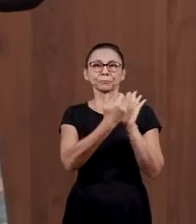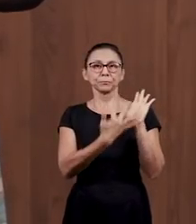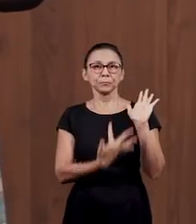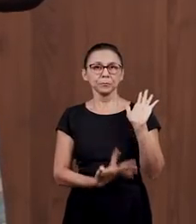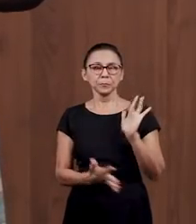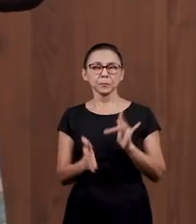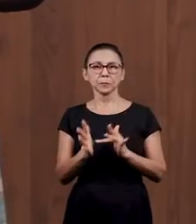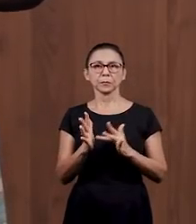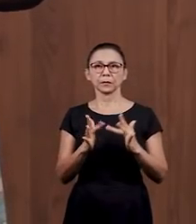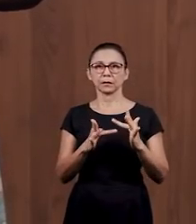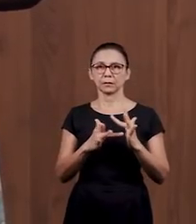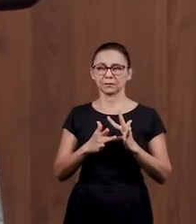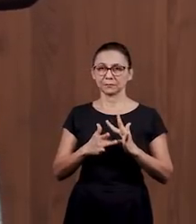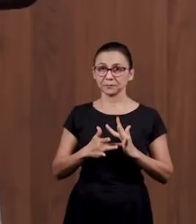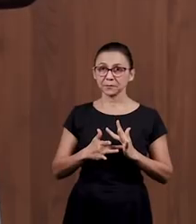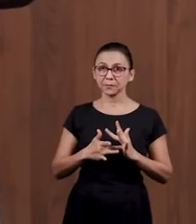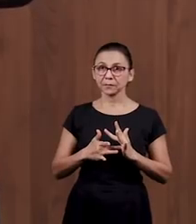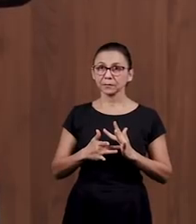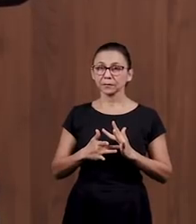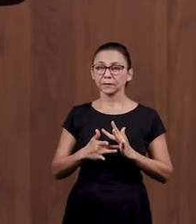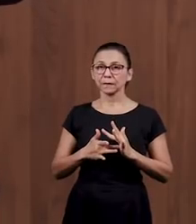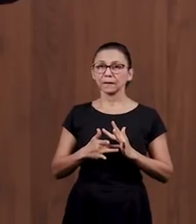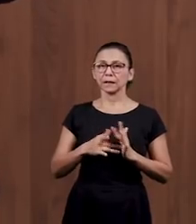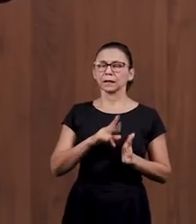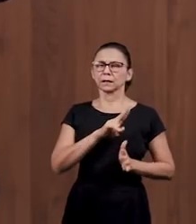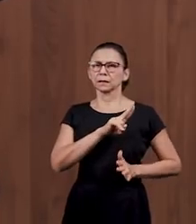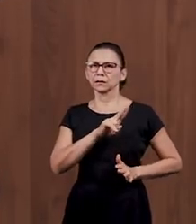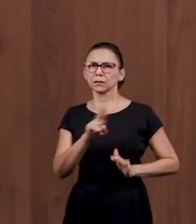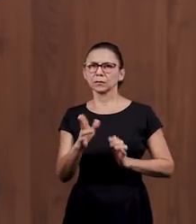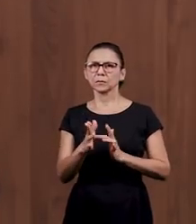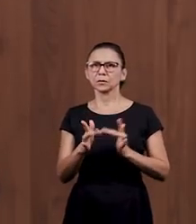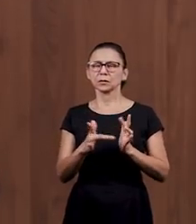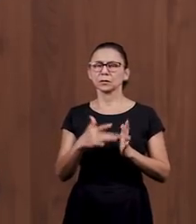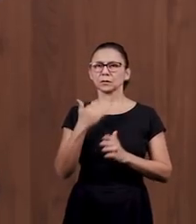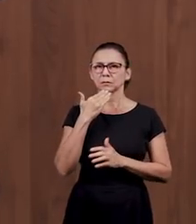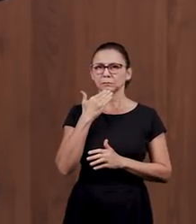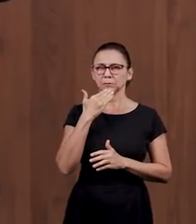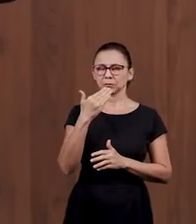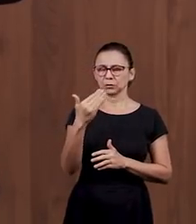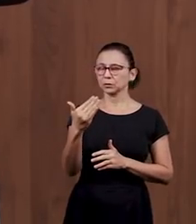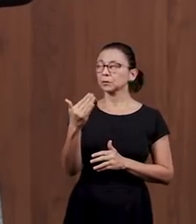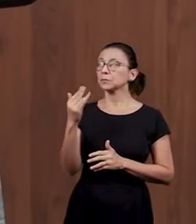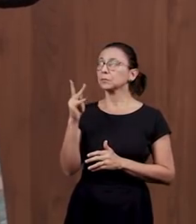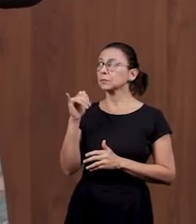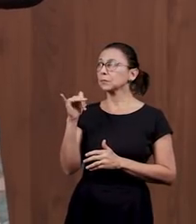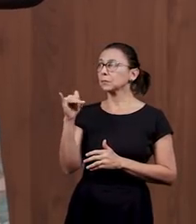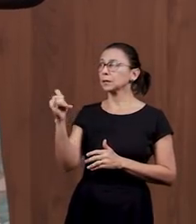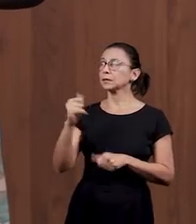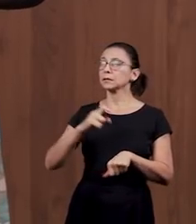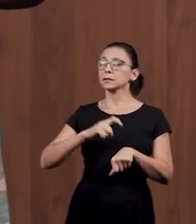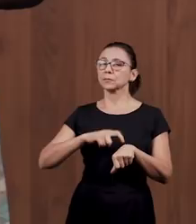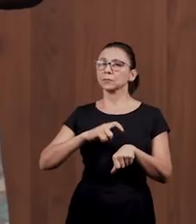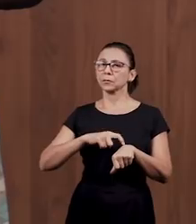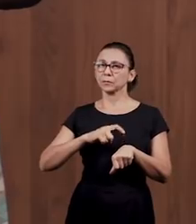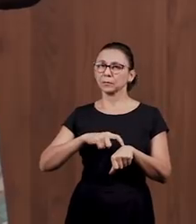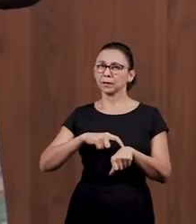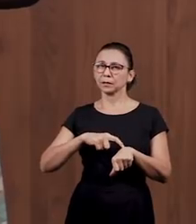há no sangue de Jesus. E em nome de Jesus, nós queremos te pedir, ó Pai, que tu possas nesta